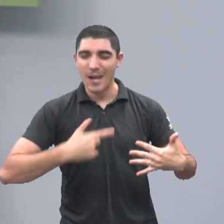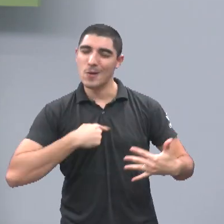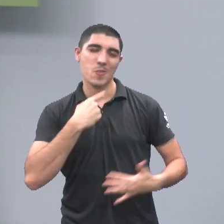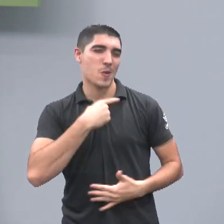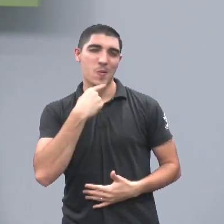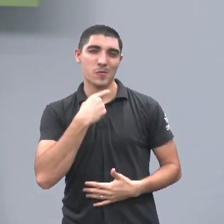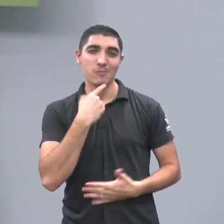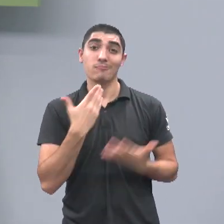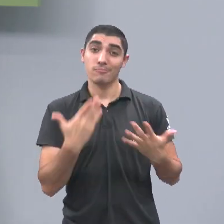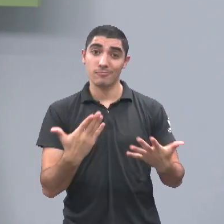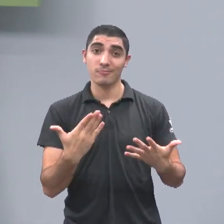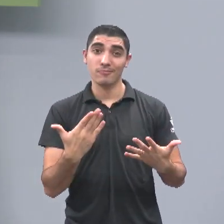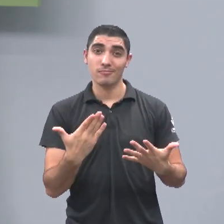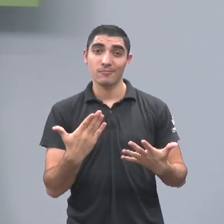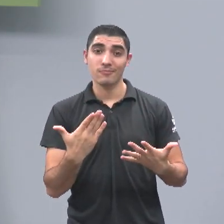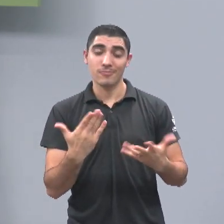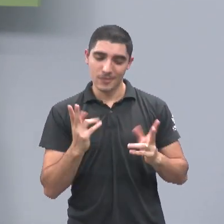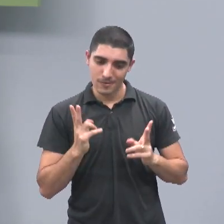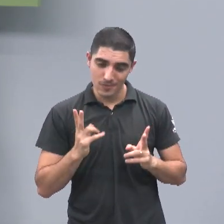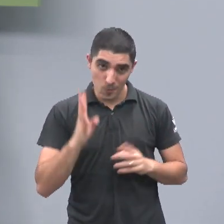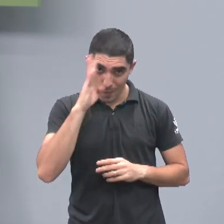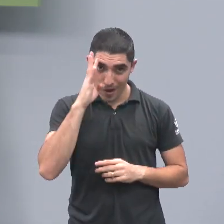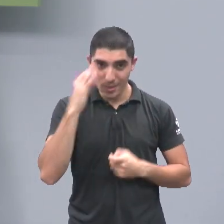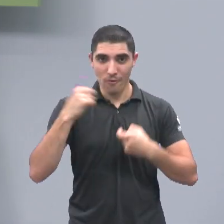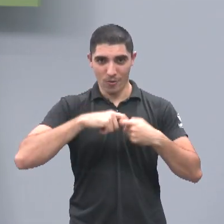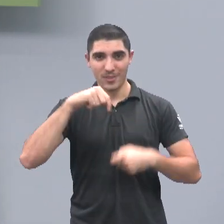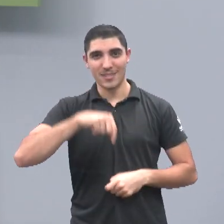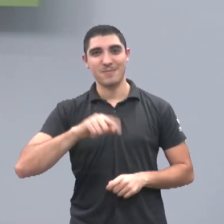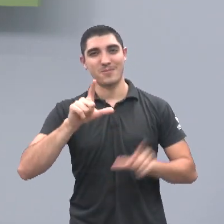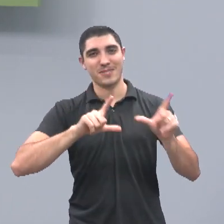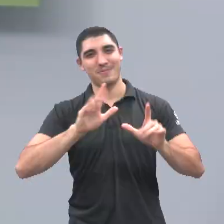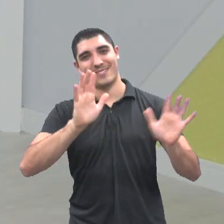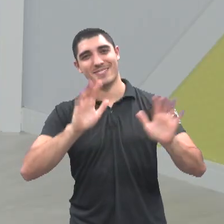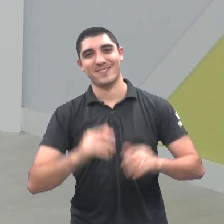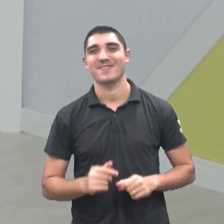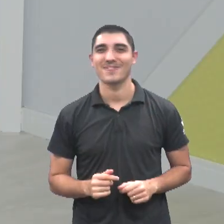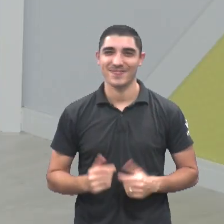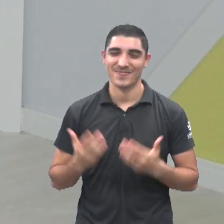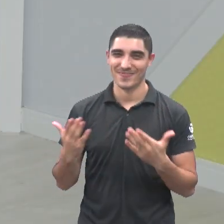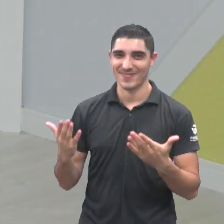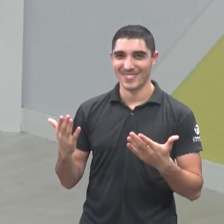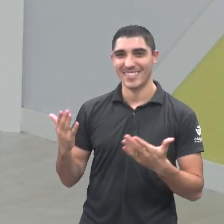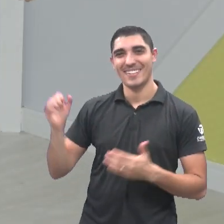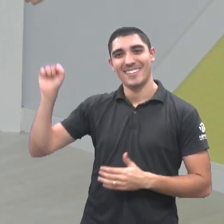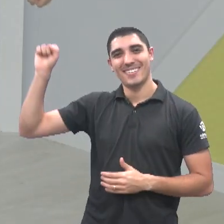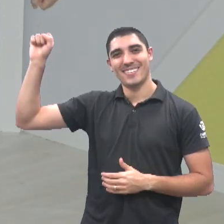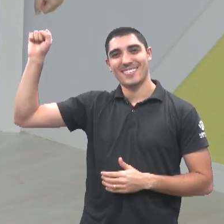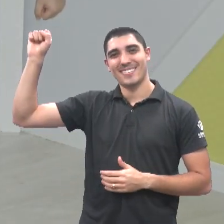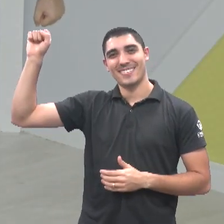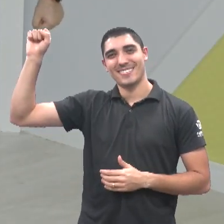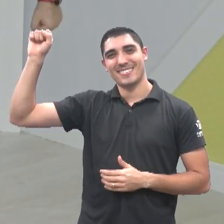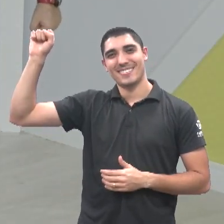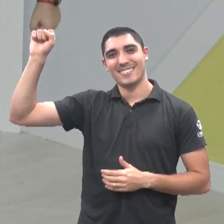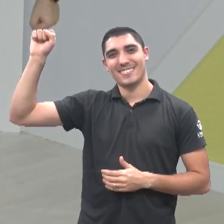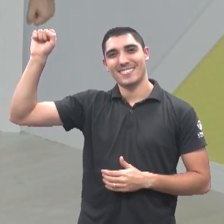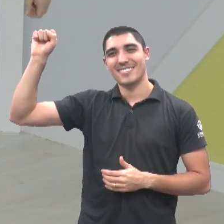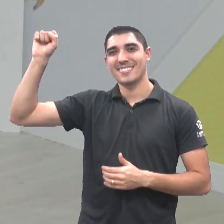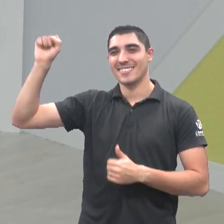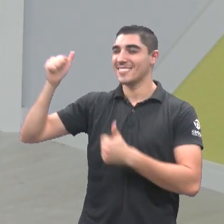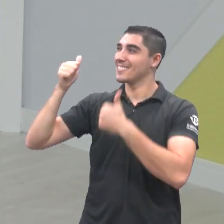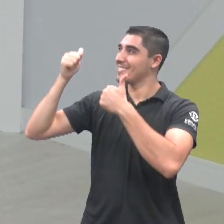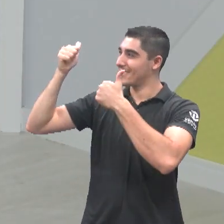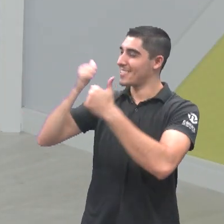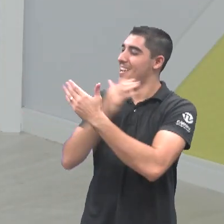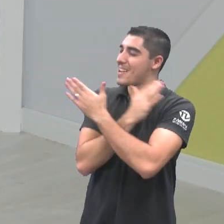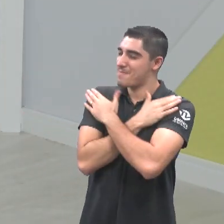Esporte. Quarta-feira estaremos de volta novamente. Tchau. Que beleza. Luizão, no pique. Grande abraço para você,